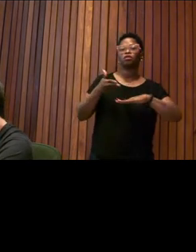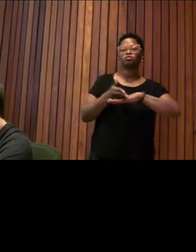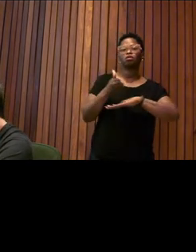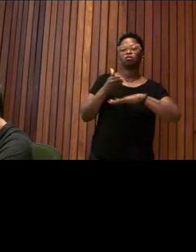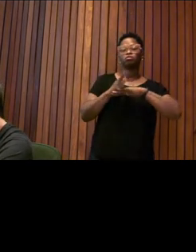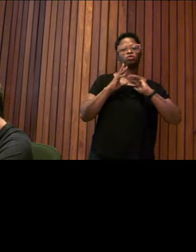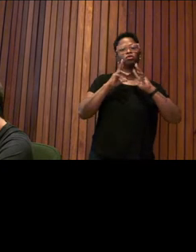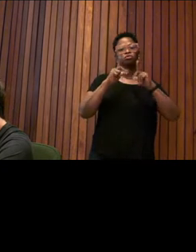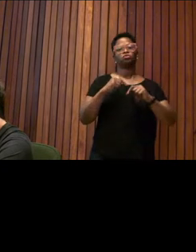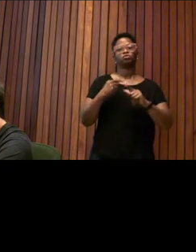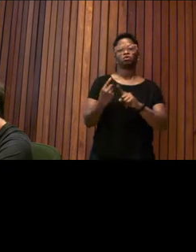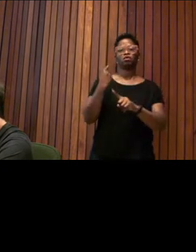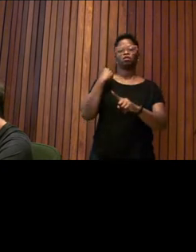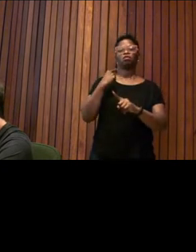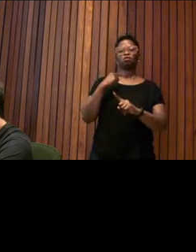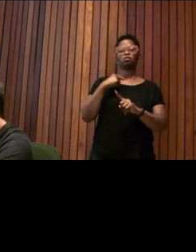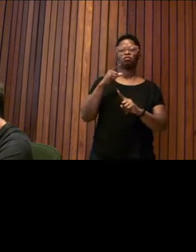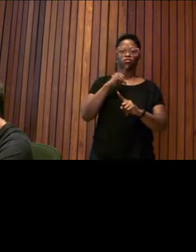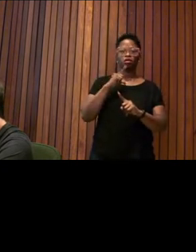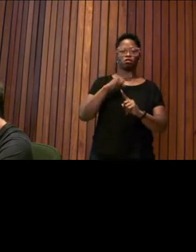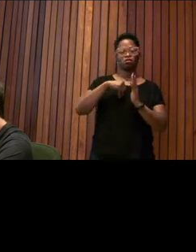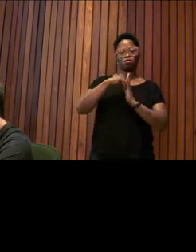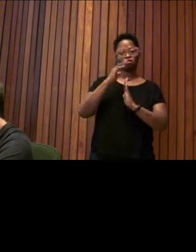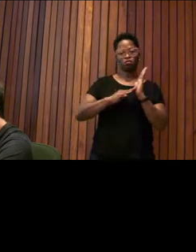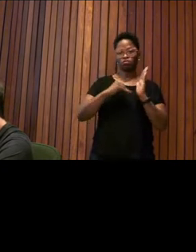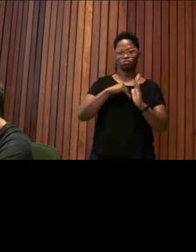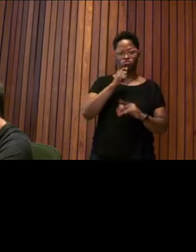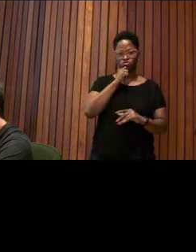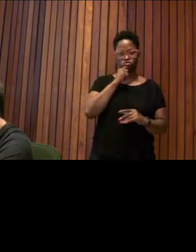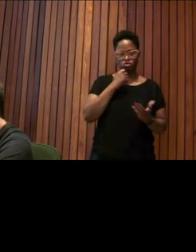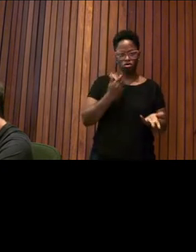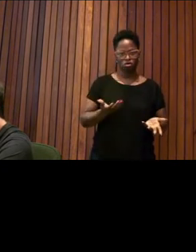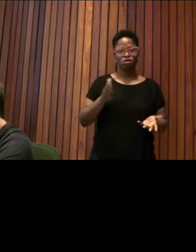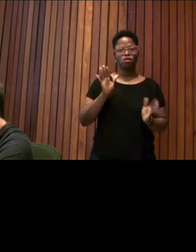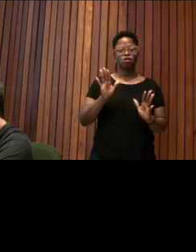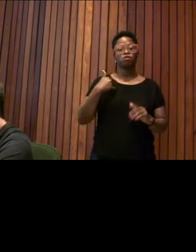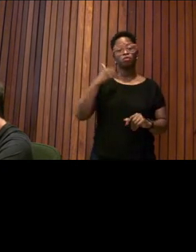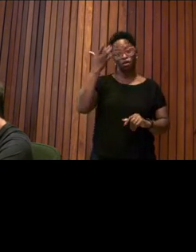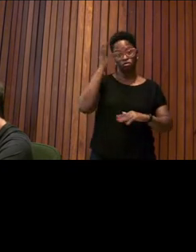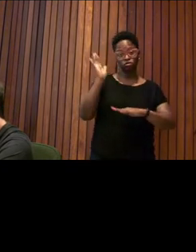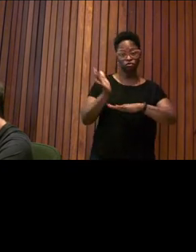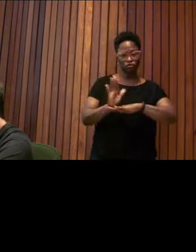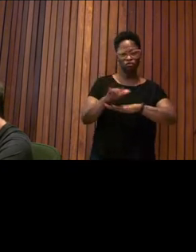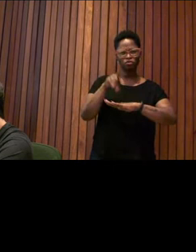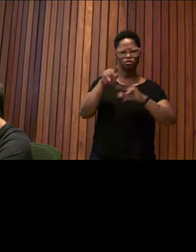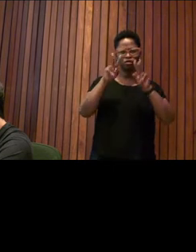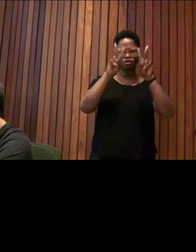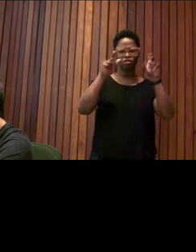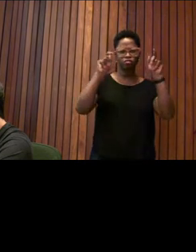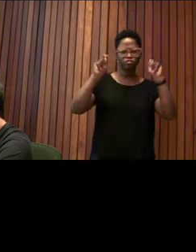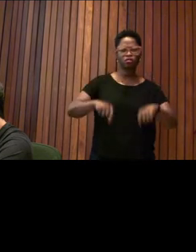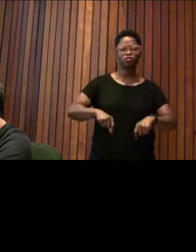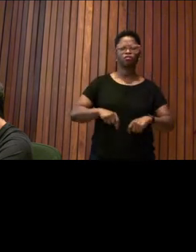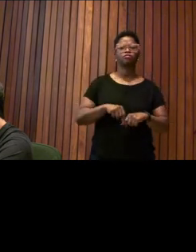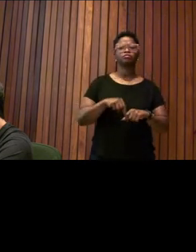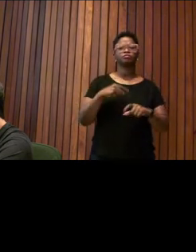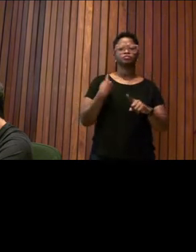o que aconteceu ao redor daquela pintura, né? E aí eu acho que o filme é justamente essa oportunidade